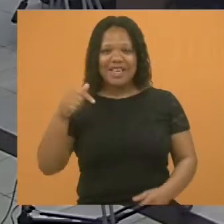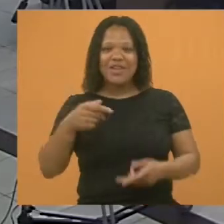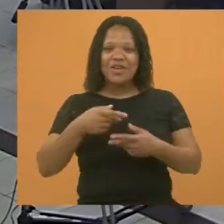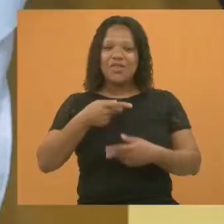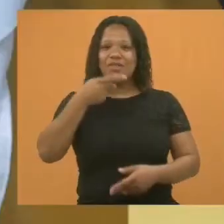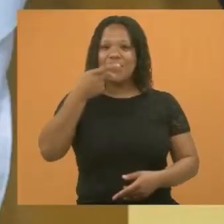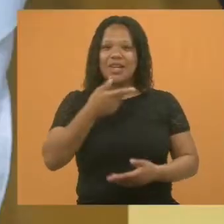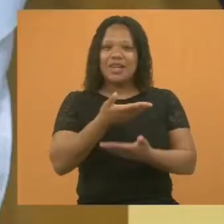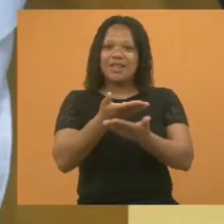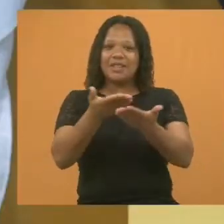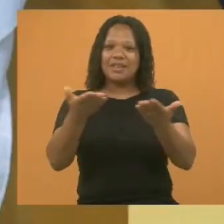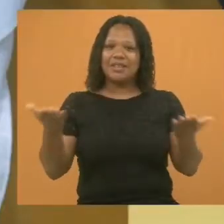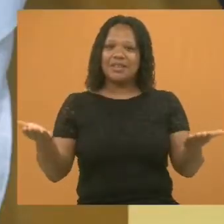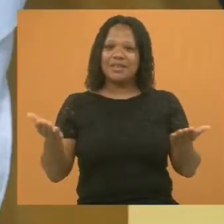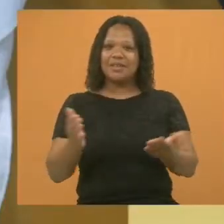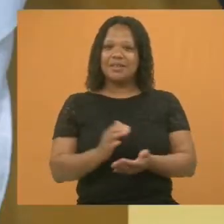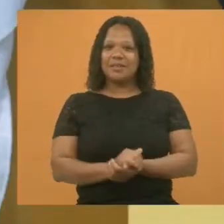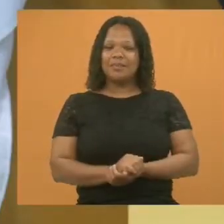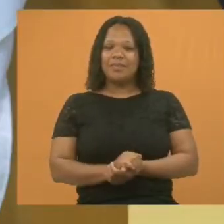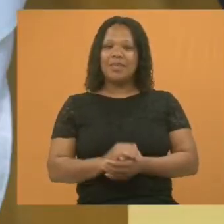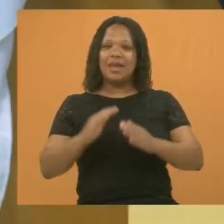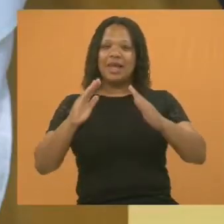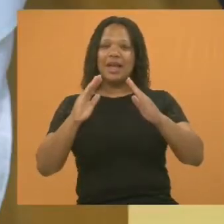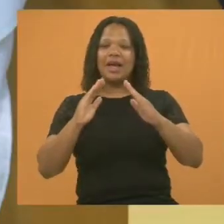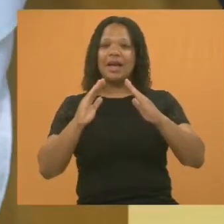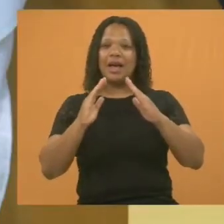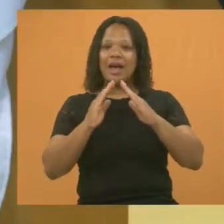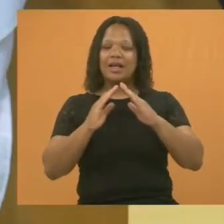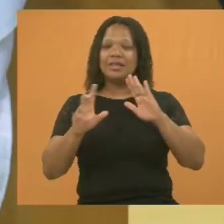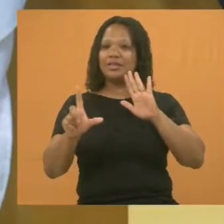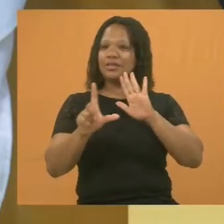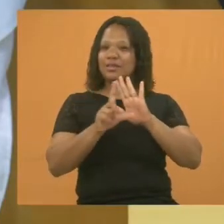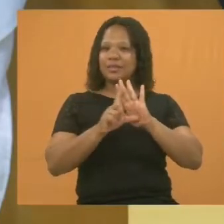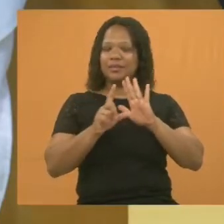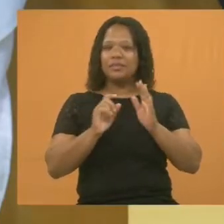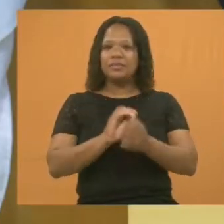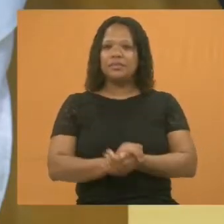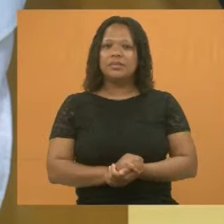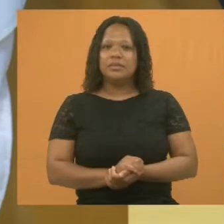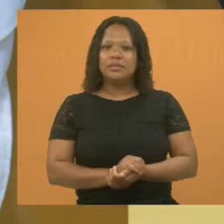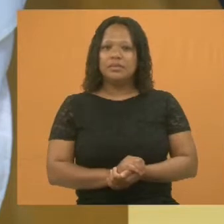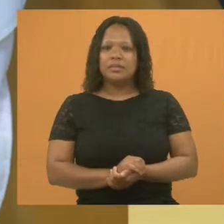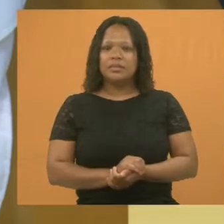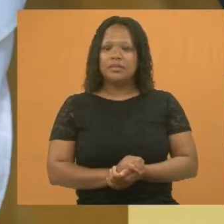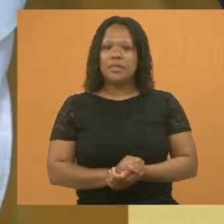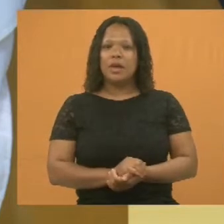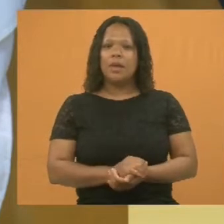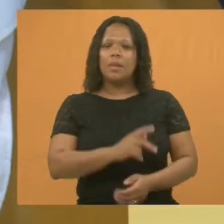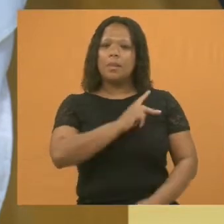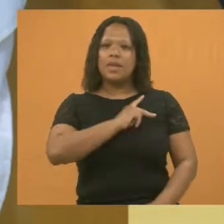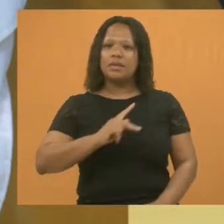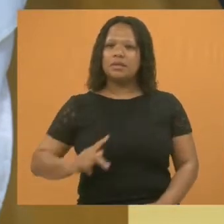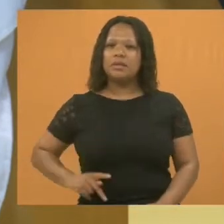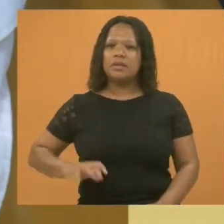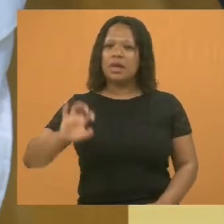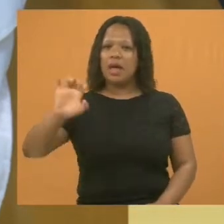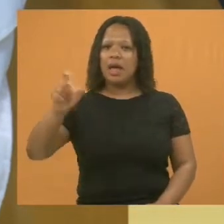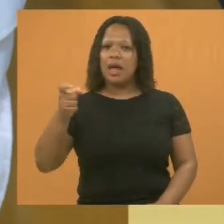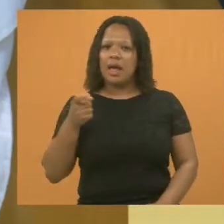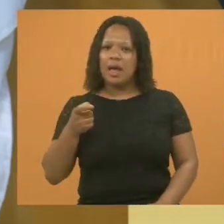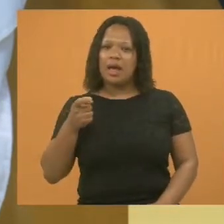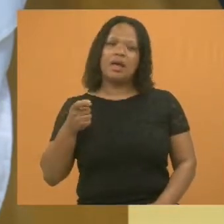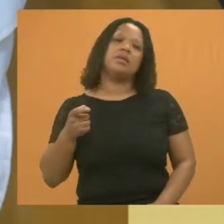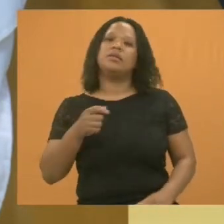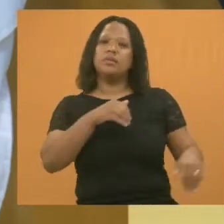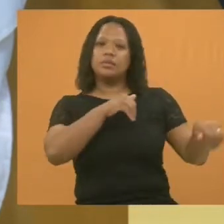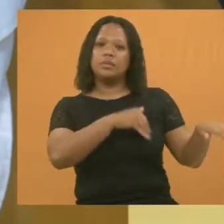essa egrégia Casa de Legislação, como presidente da Associação de Ex-Combatentes do Brasil, Seção